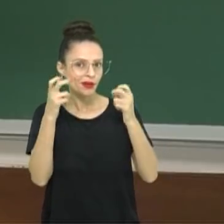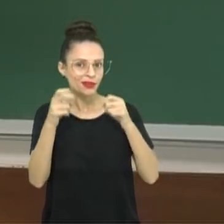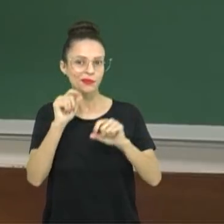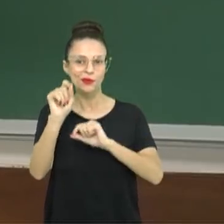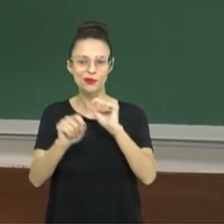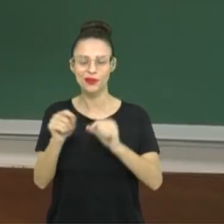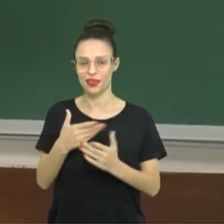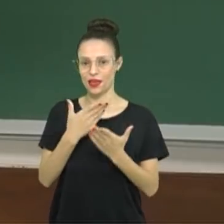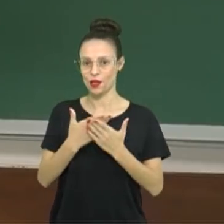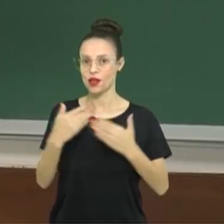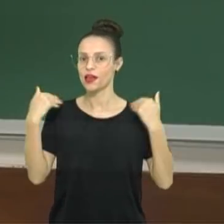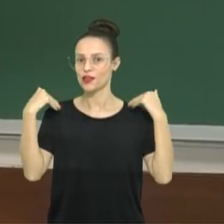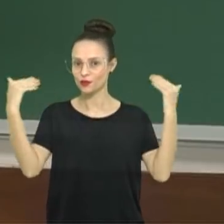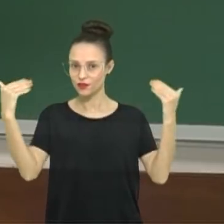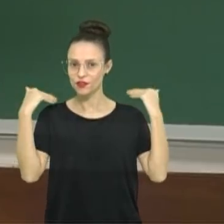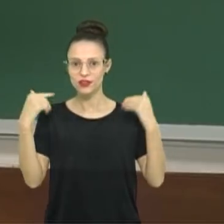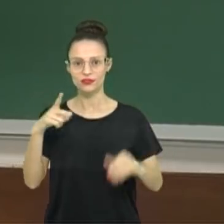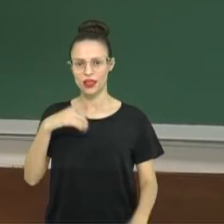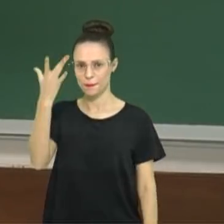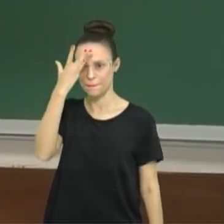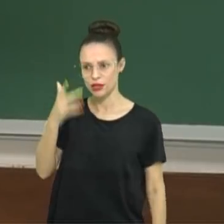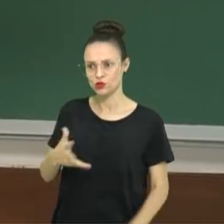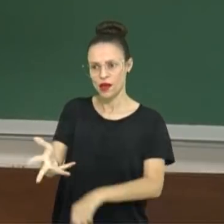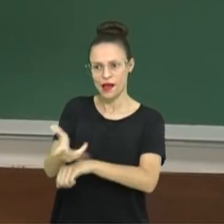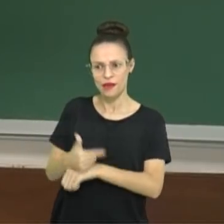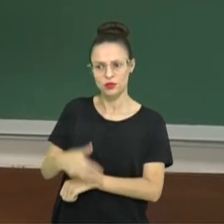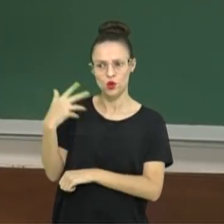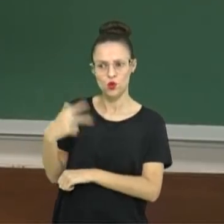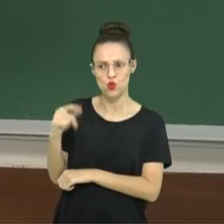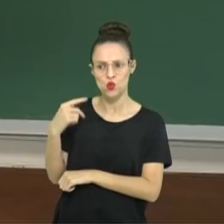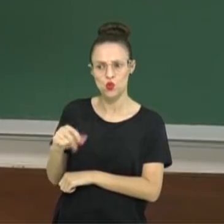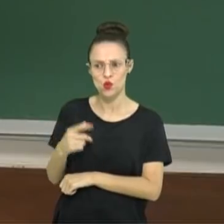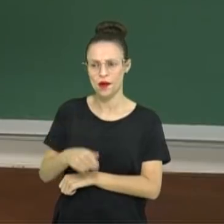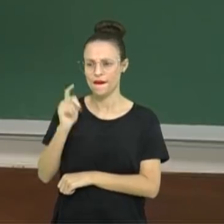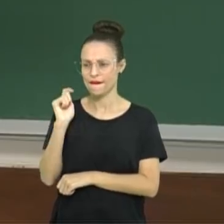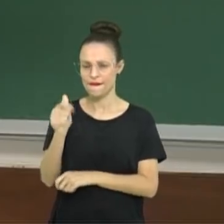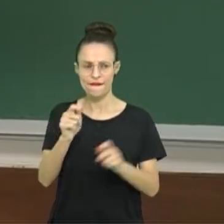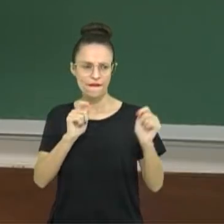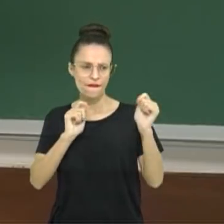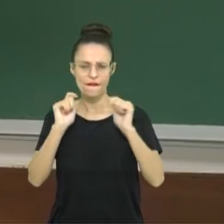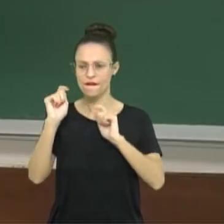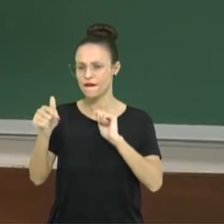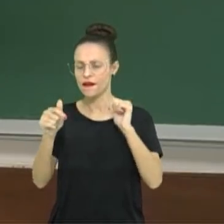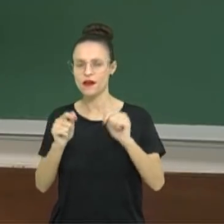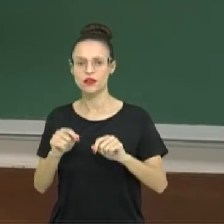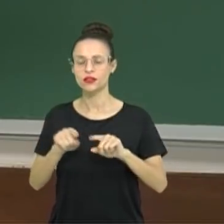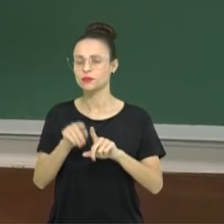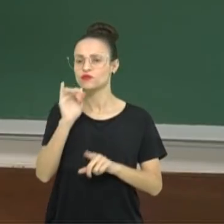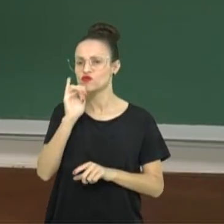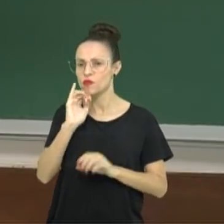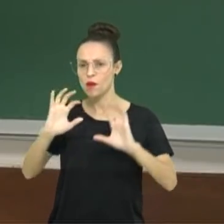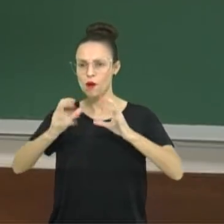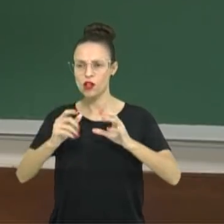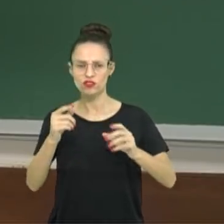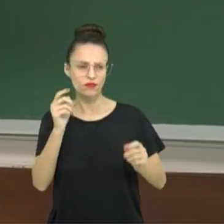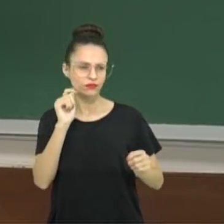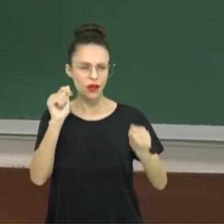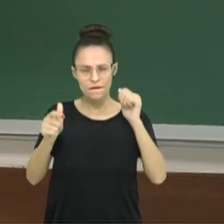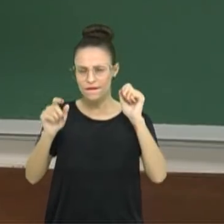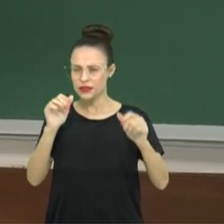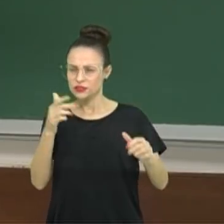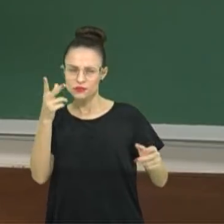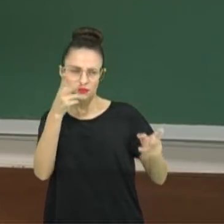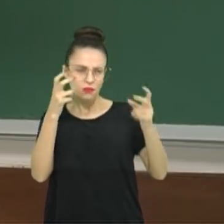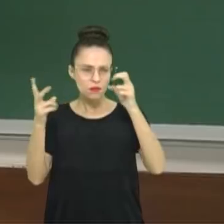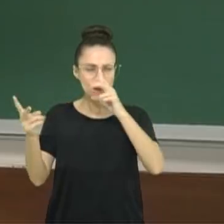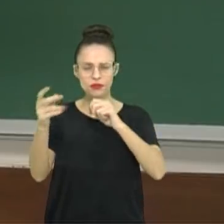lá para a aula de educação física, tem alguém que é muito rápido, tem uma inteligência espacial, né? A bola está aqui, mas ele já parece que já sabe que eles